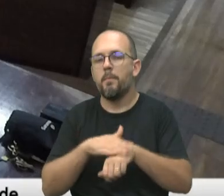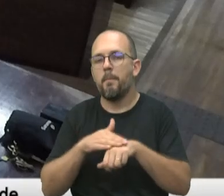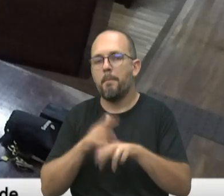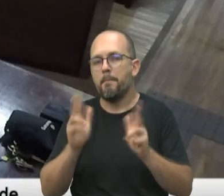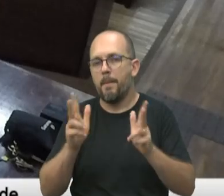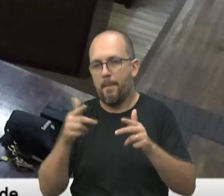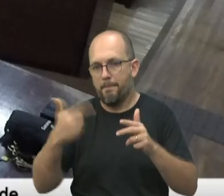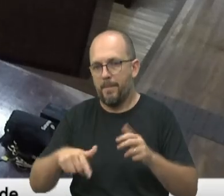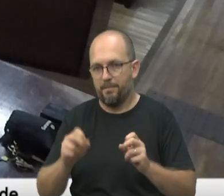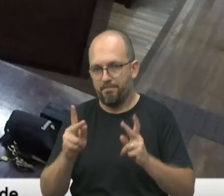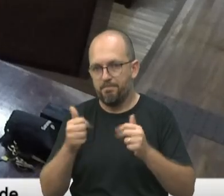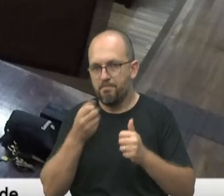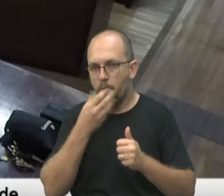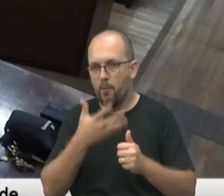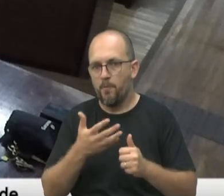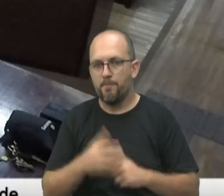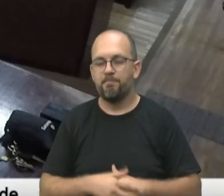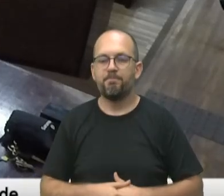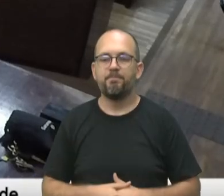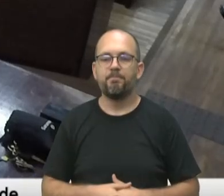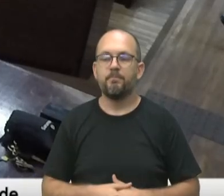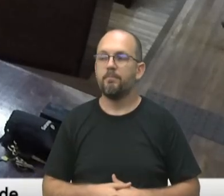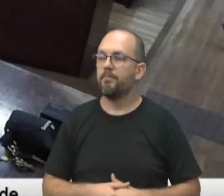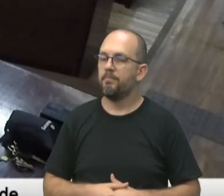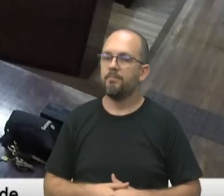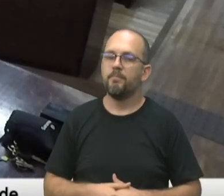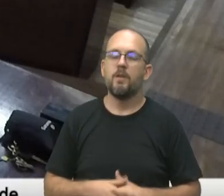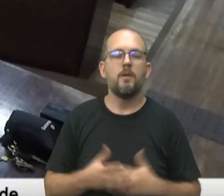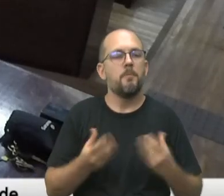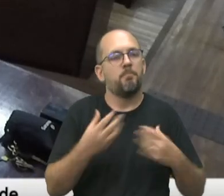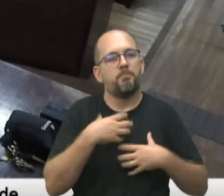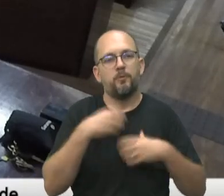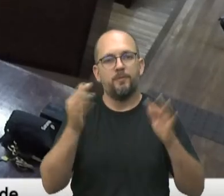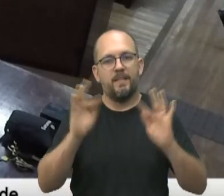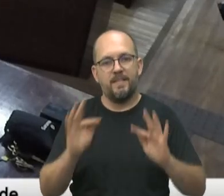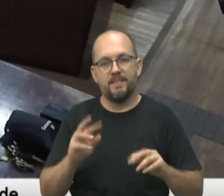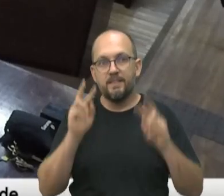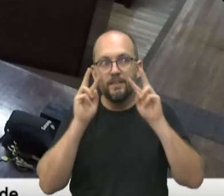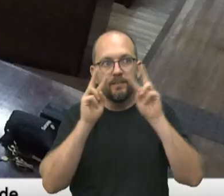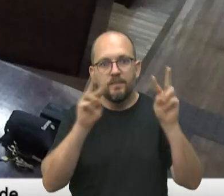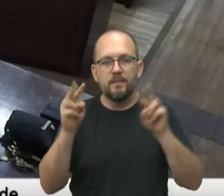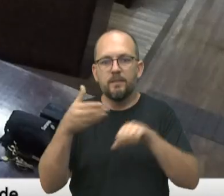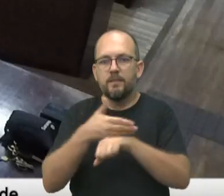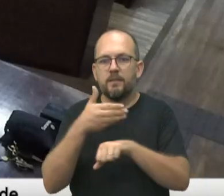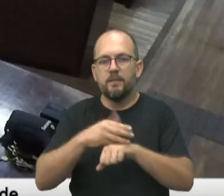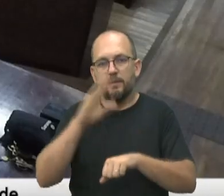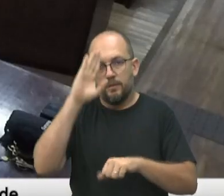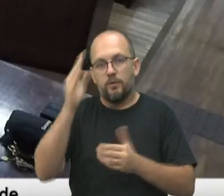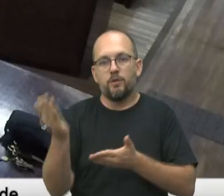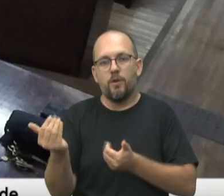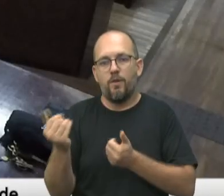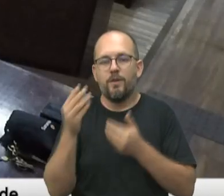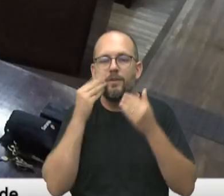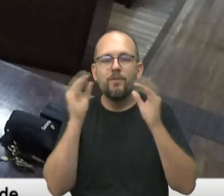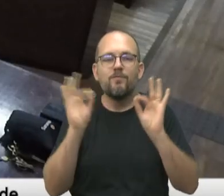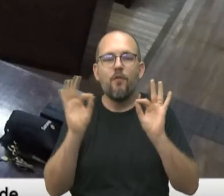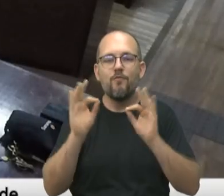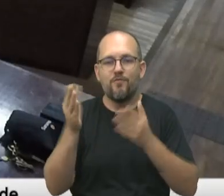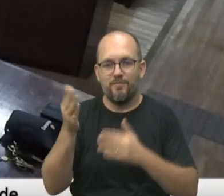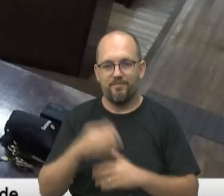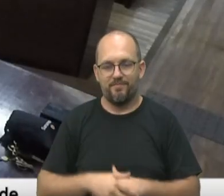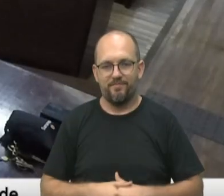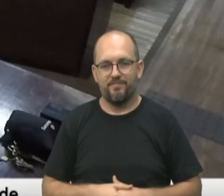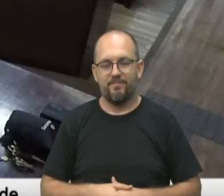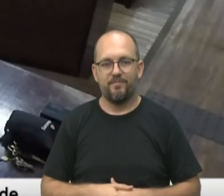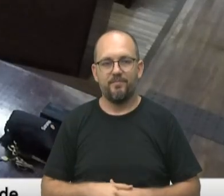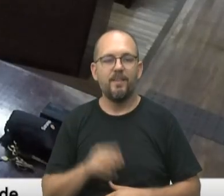tá bom? Bom, fiquei muito feliz de ver a participação, sobretudo dos jovens, que são umas fofuras, e que